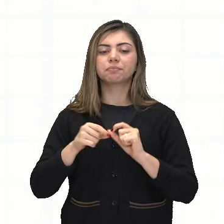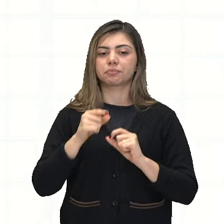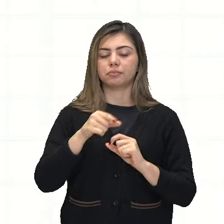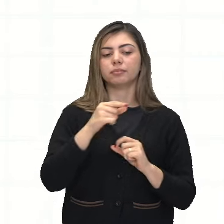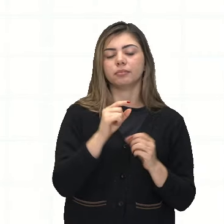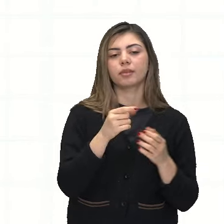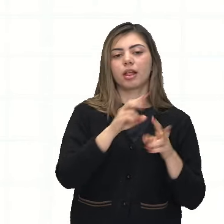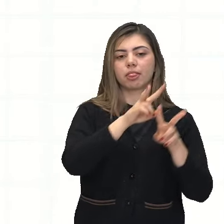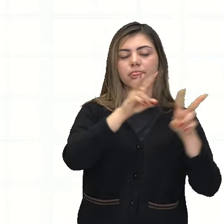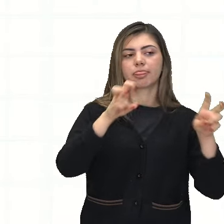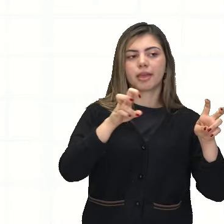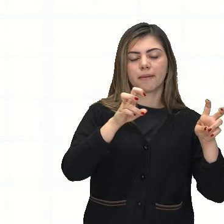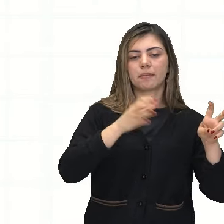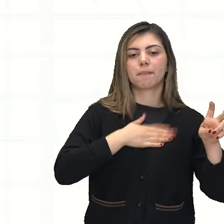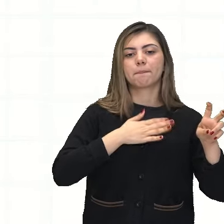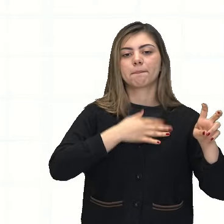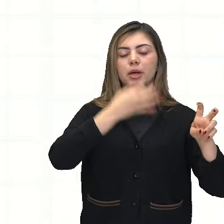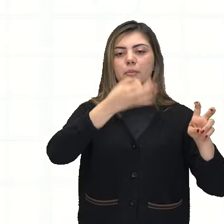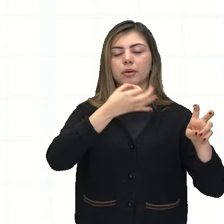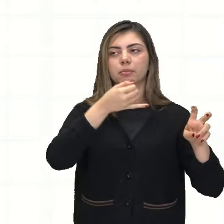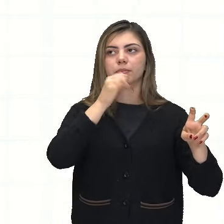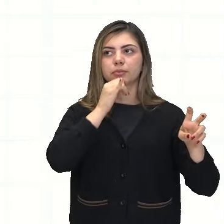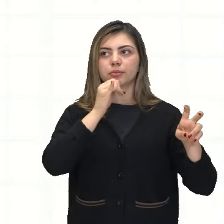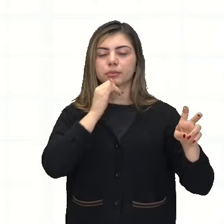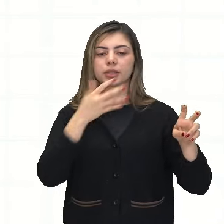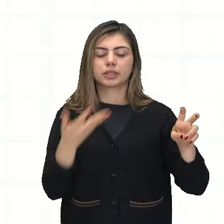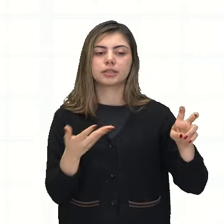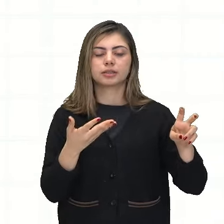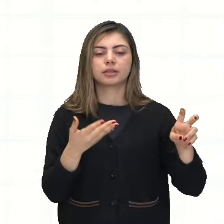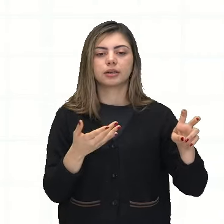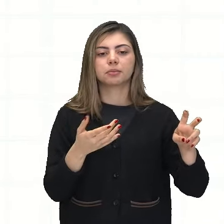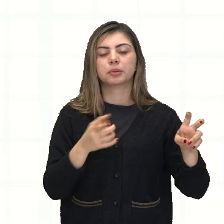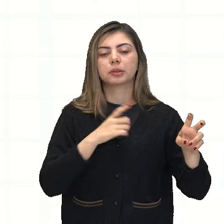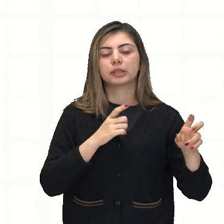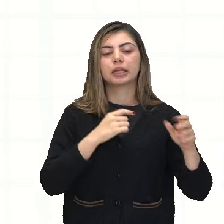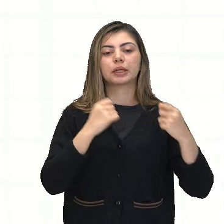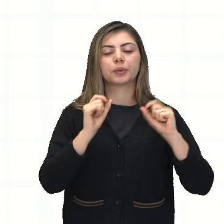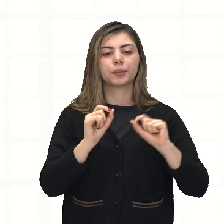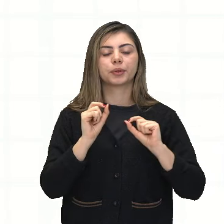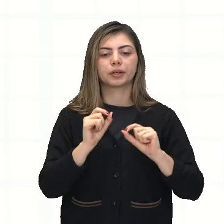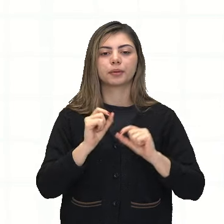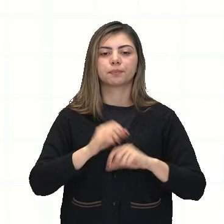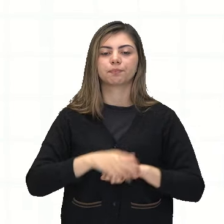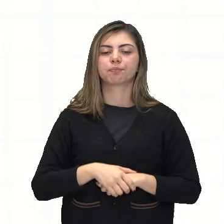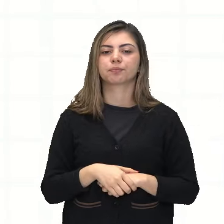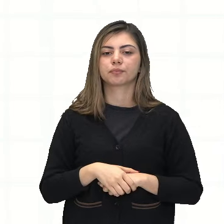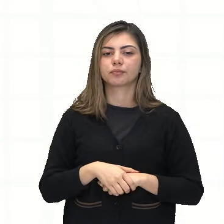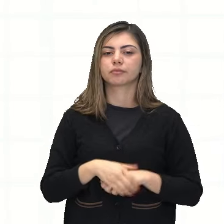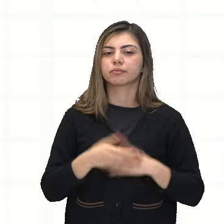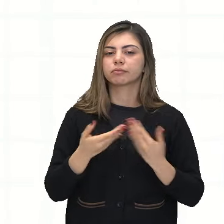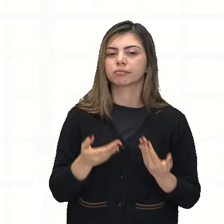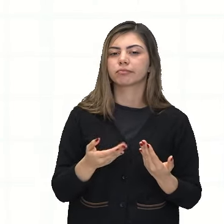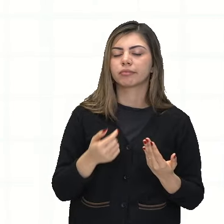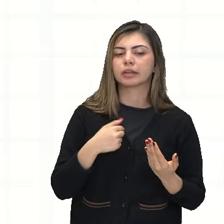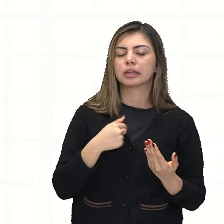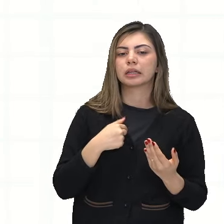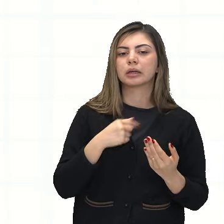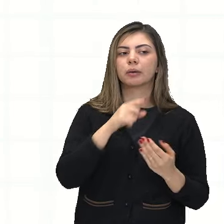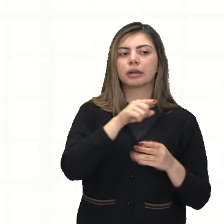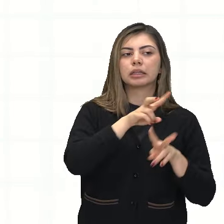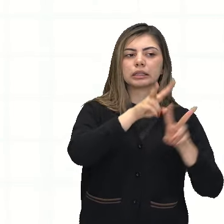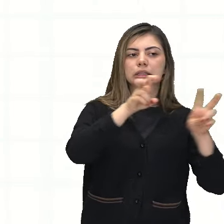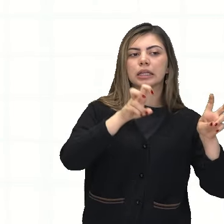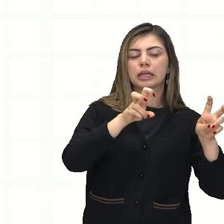Central se eu defendi que precisa ser eh defendido se eu estou defendendo que eu